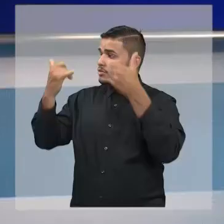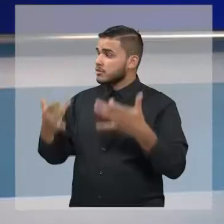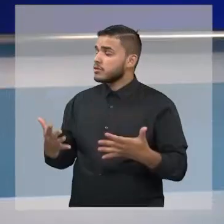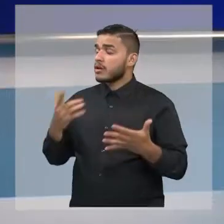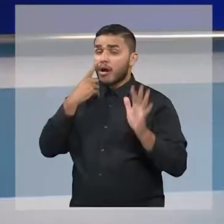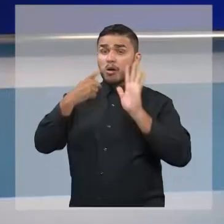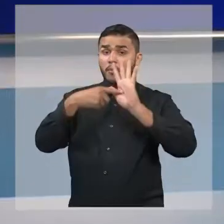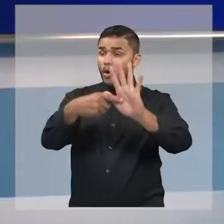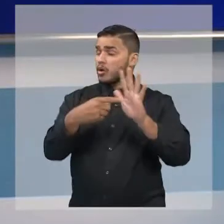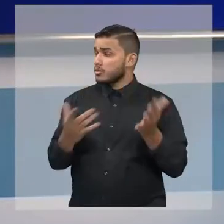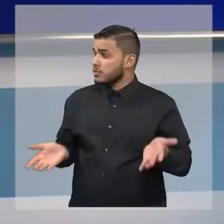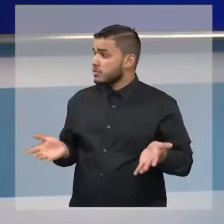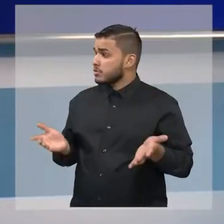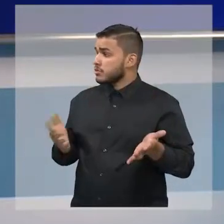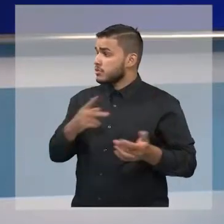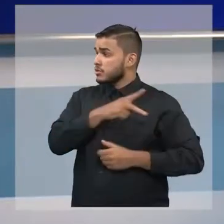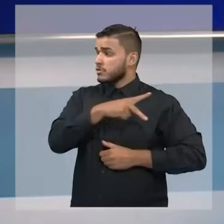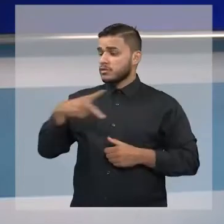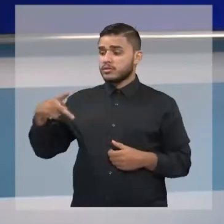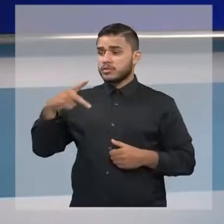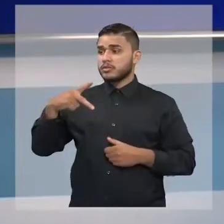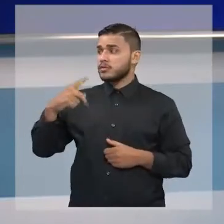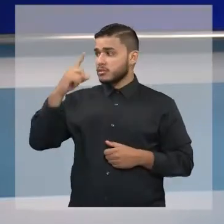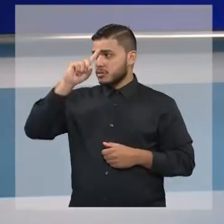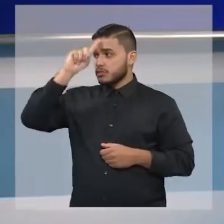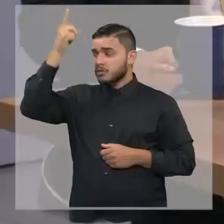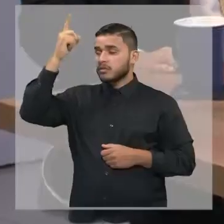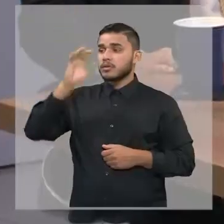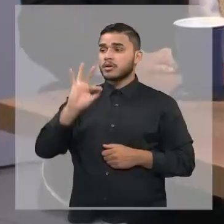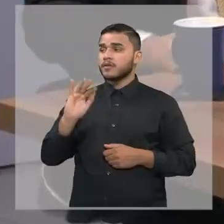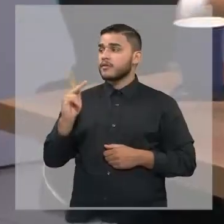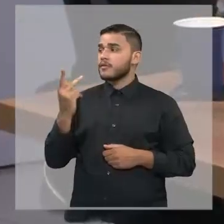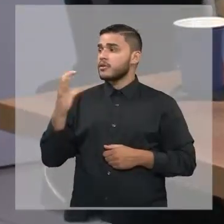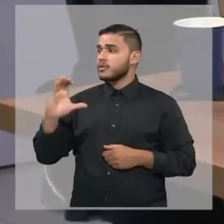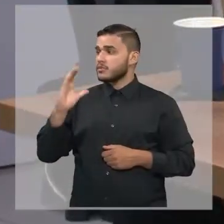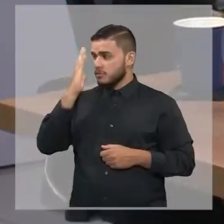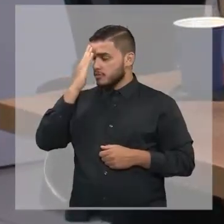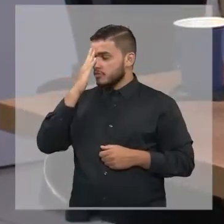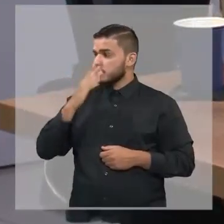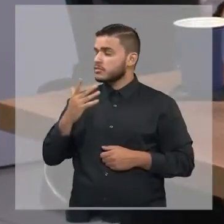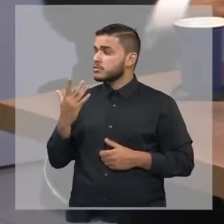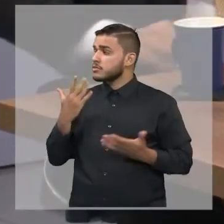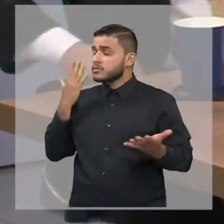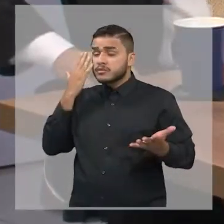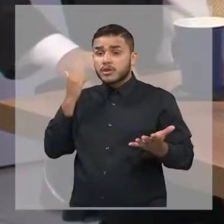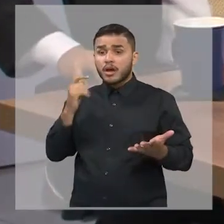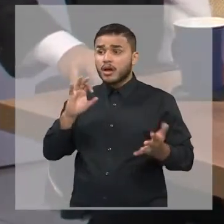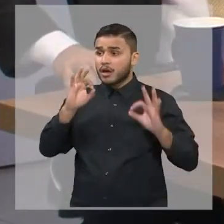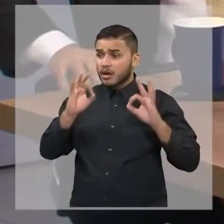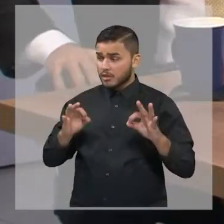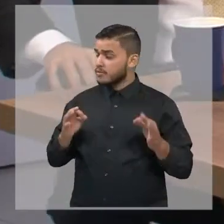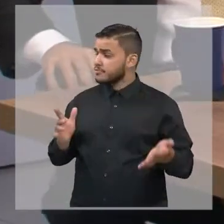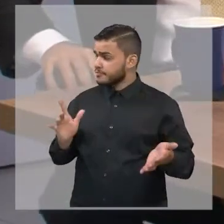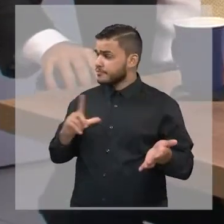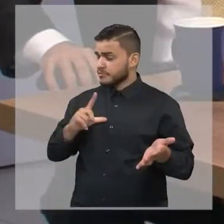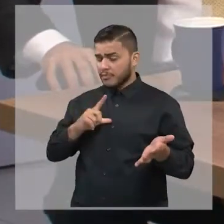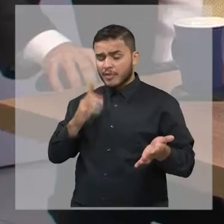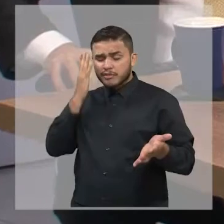o modelo não era esse? Era o modelo presidencialista de coalizão. Que inventou foi o Fernando Henrique. Comprando emenda de reeleição. Começa aqui, mas